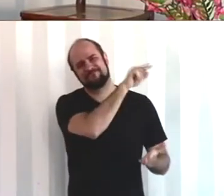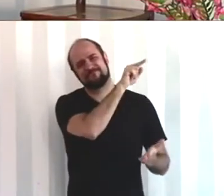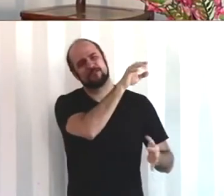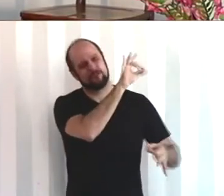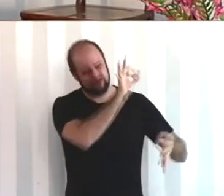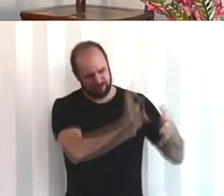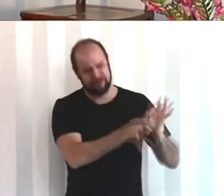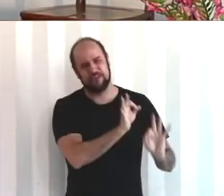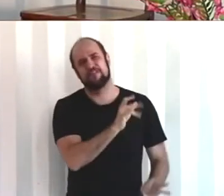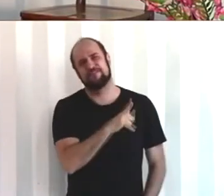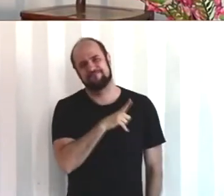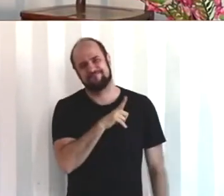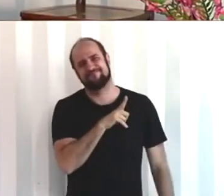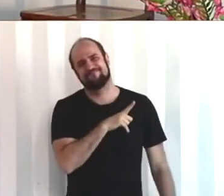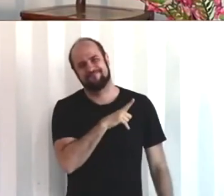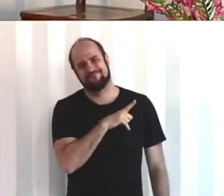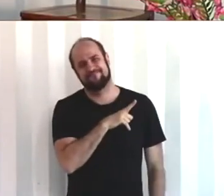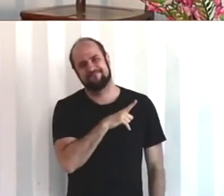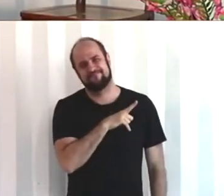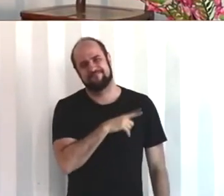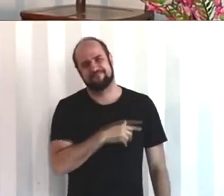justo. Amada igreja,